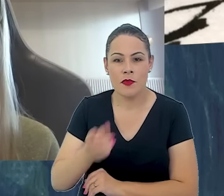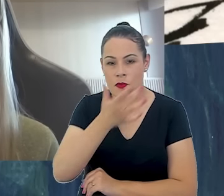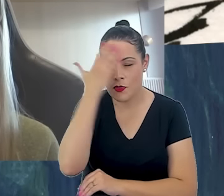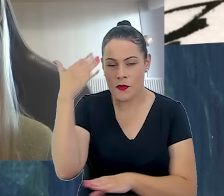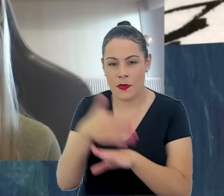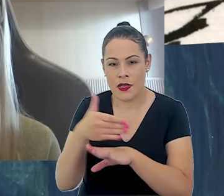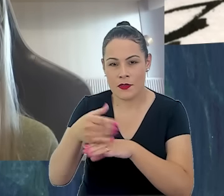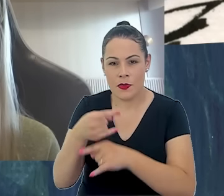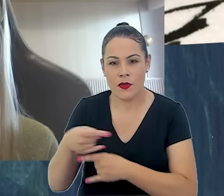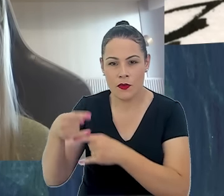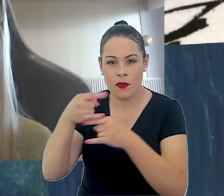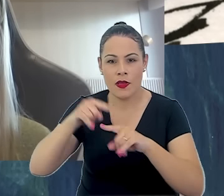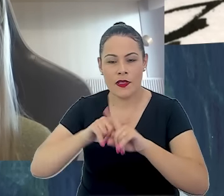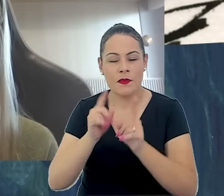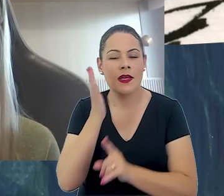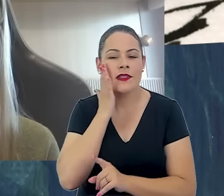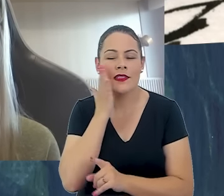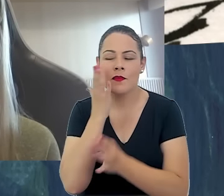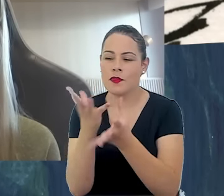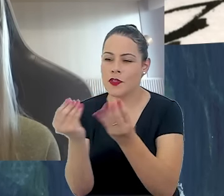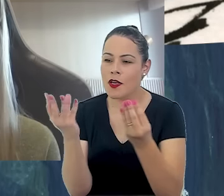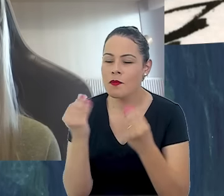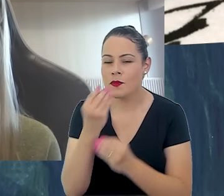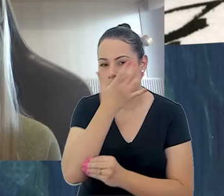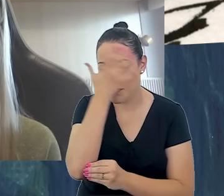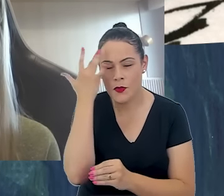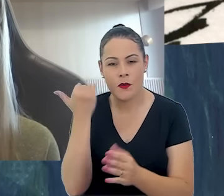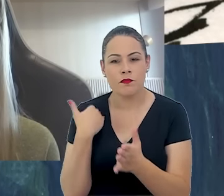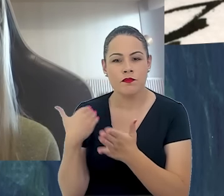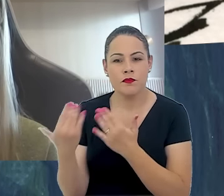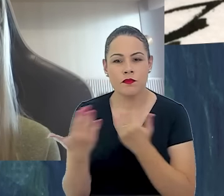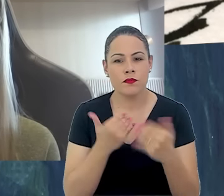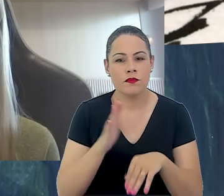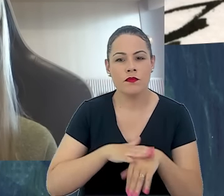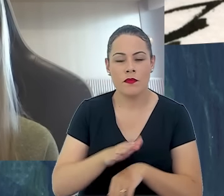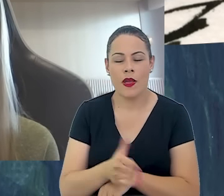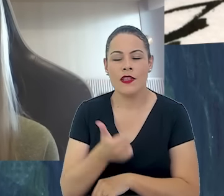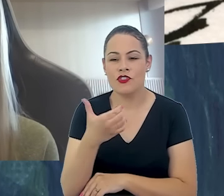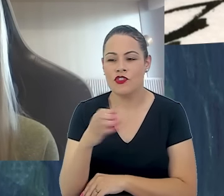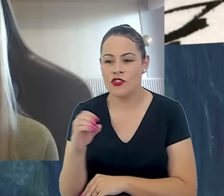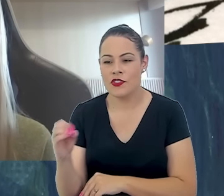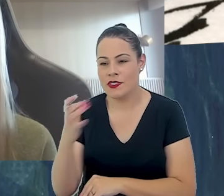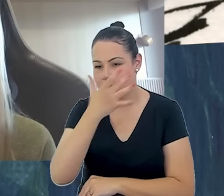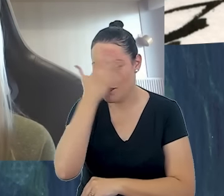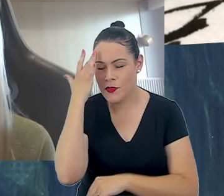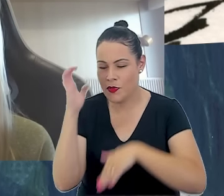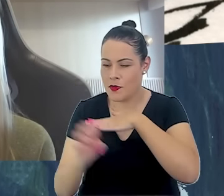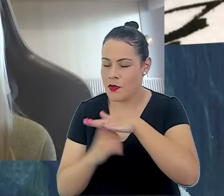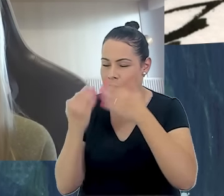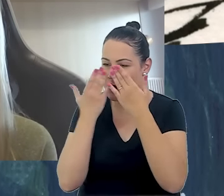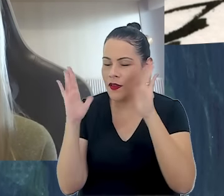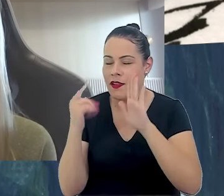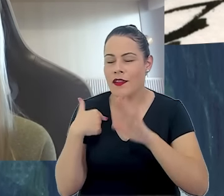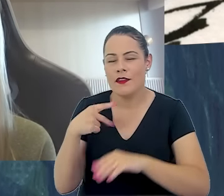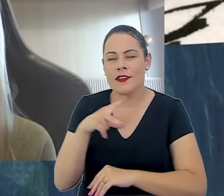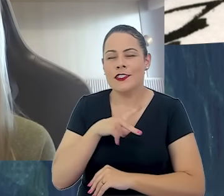participando online, mas dessas 900 pessoas, nós temos mais de 100 CFOs, o que me